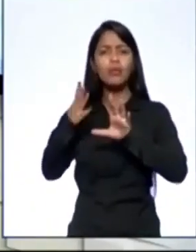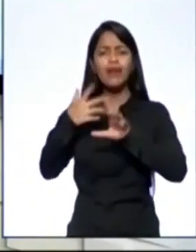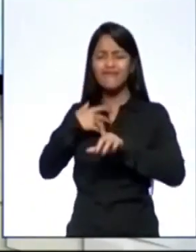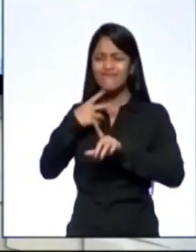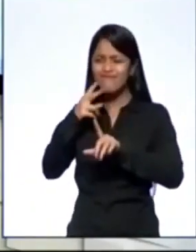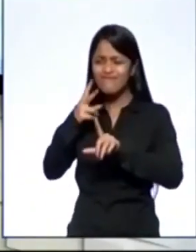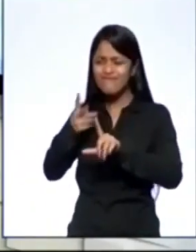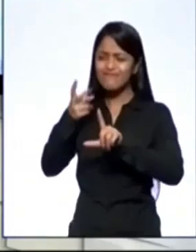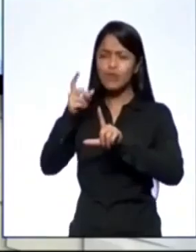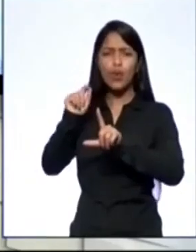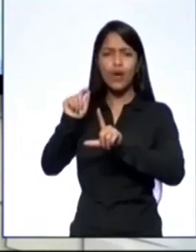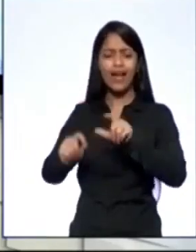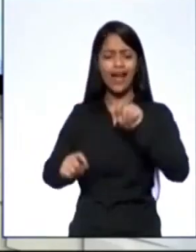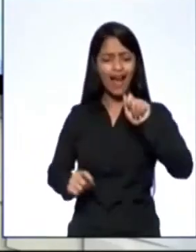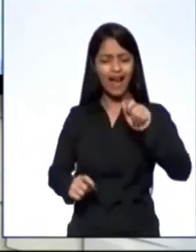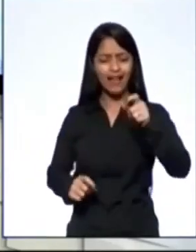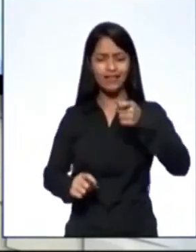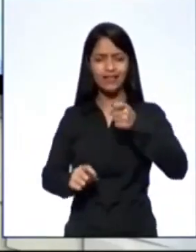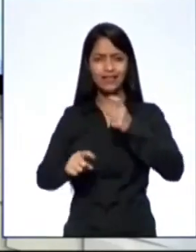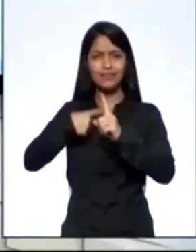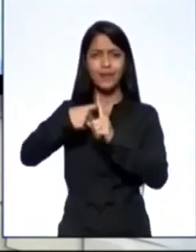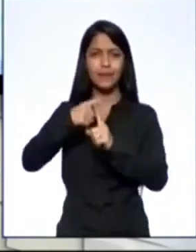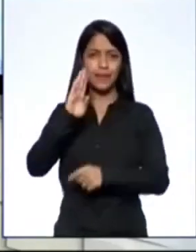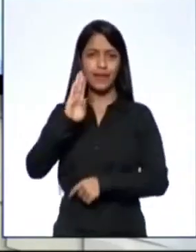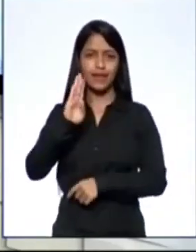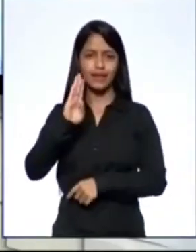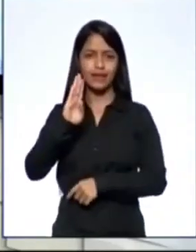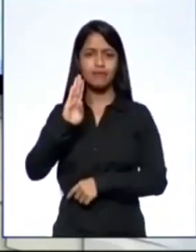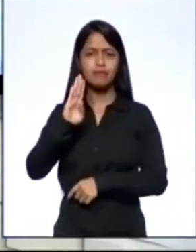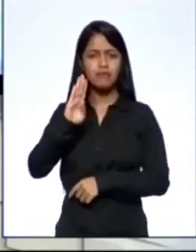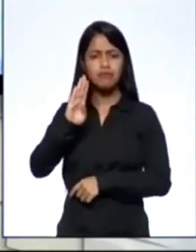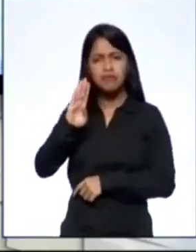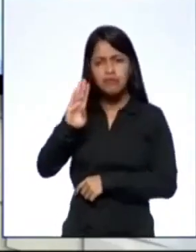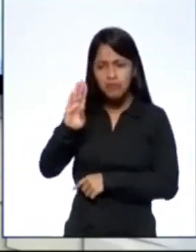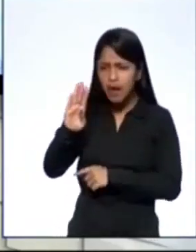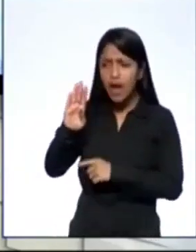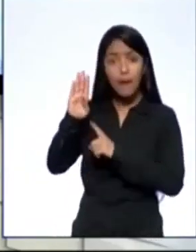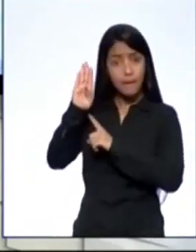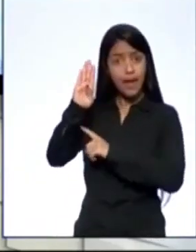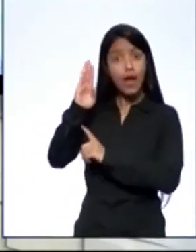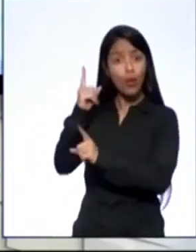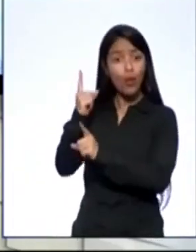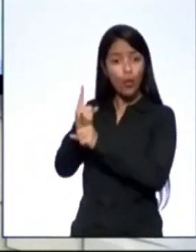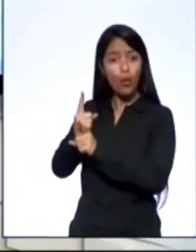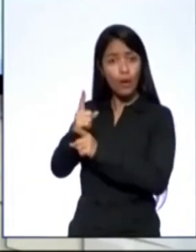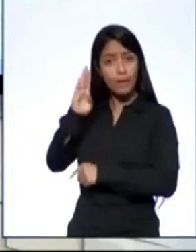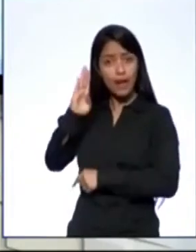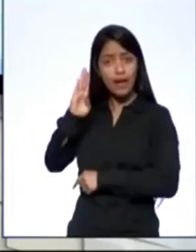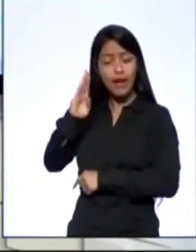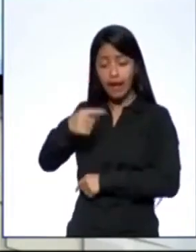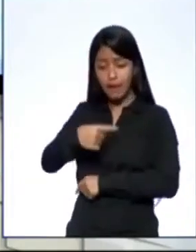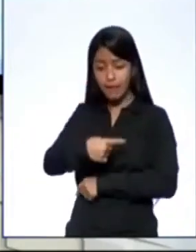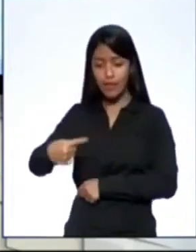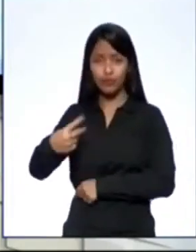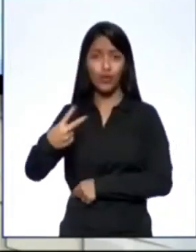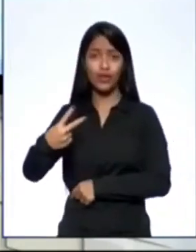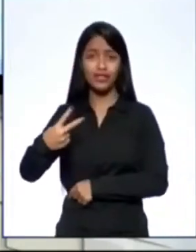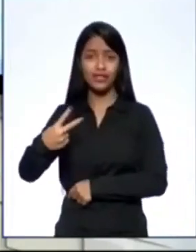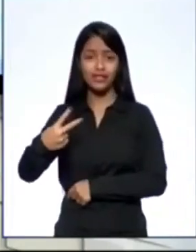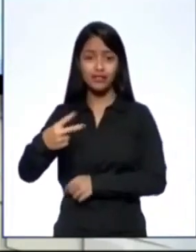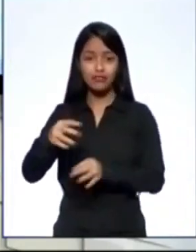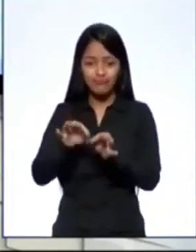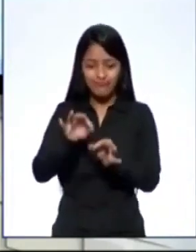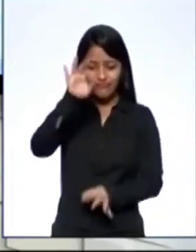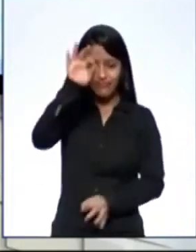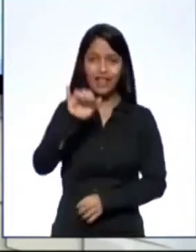tô vendo o a x mais ver eu tô vendo 1b que é menos dois sempre de cortando y